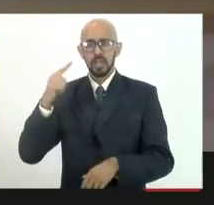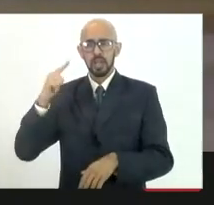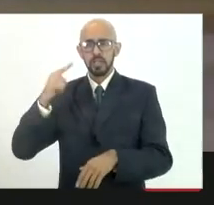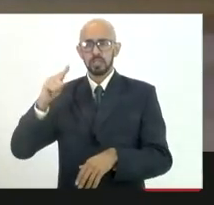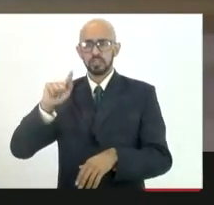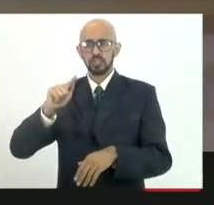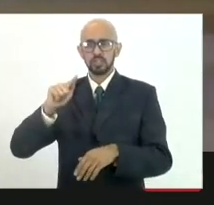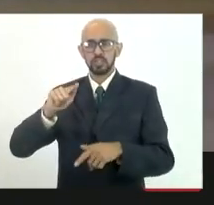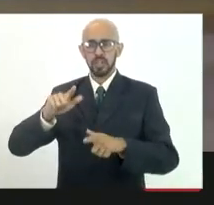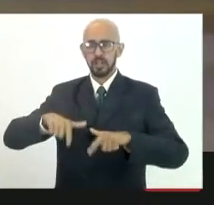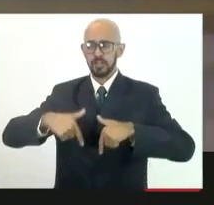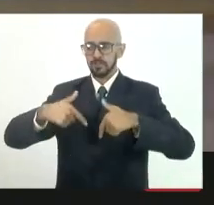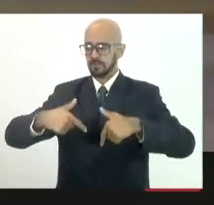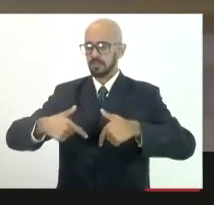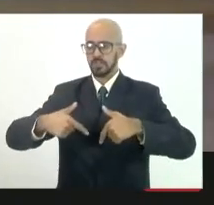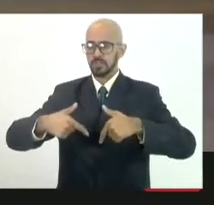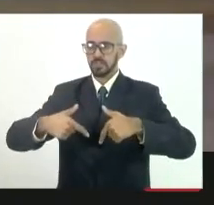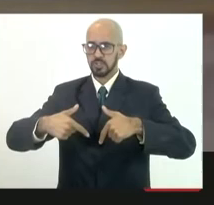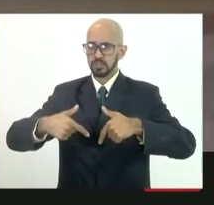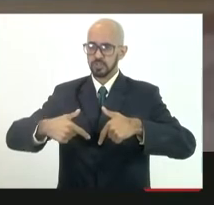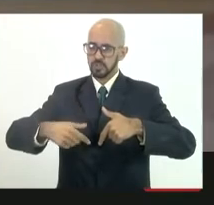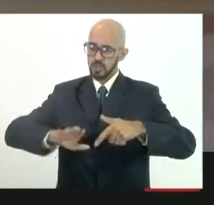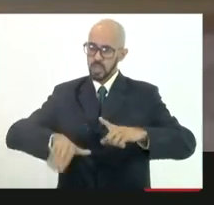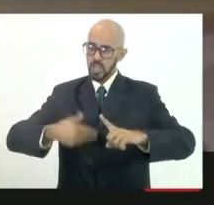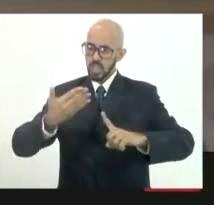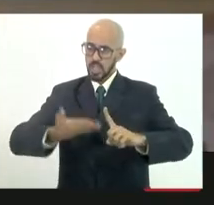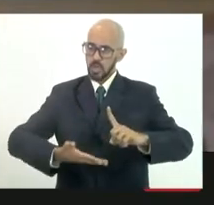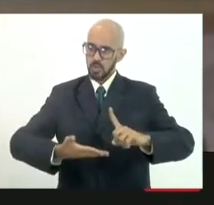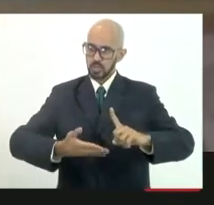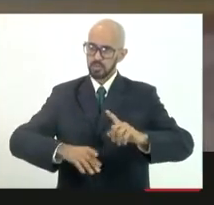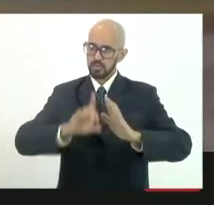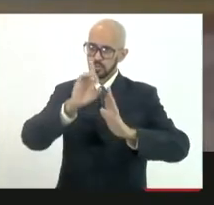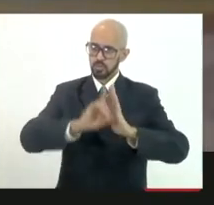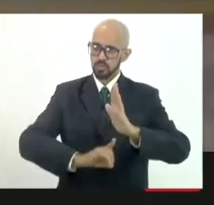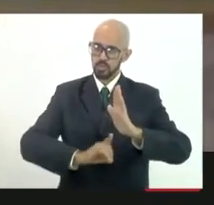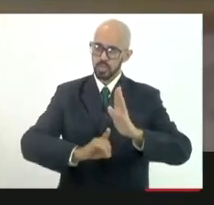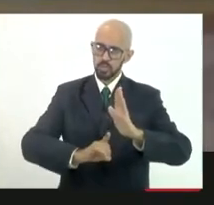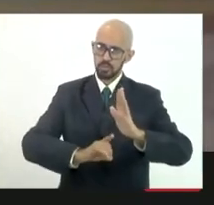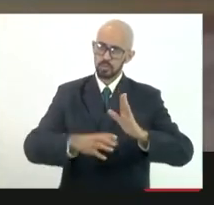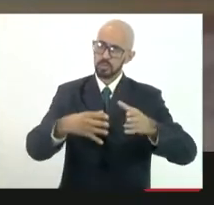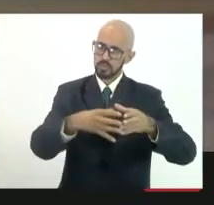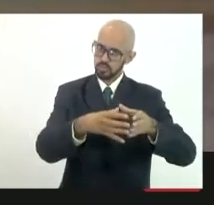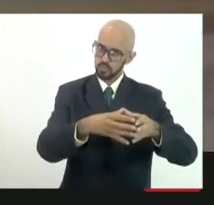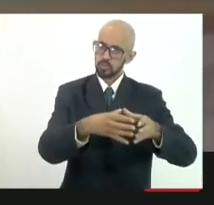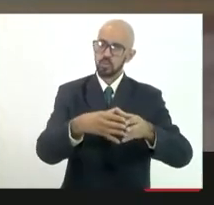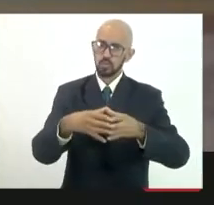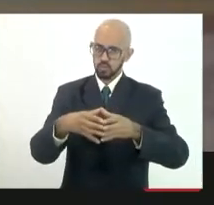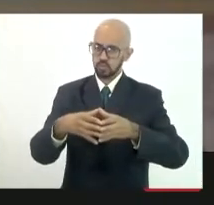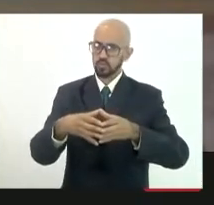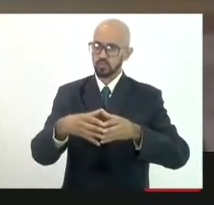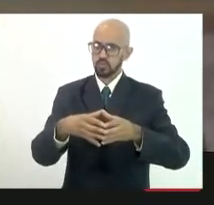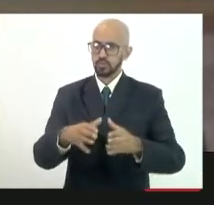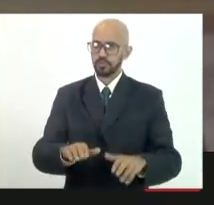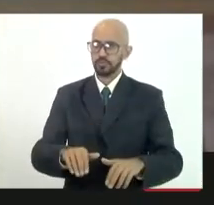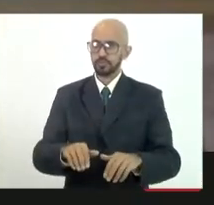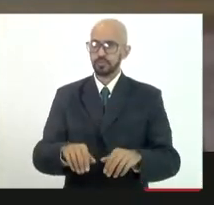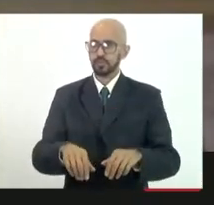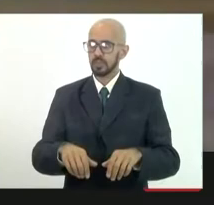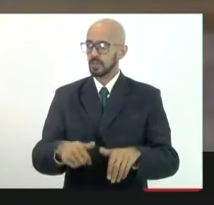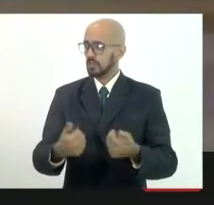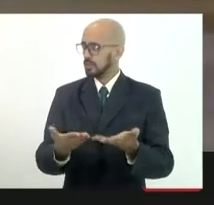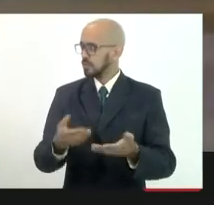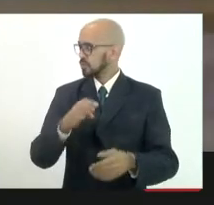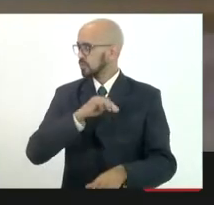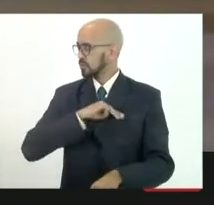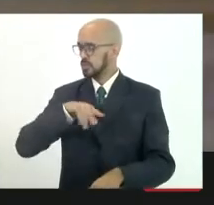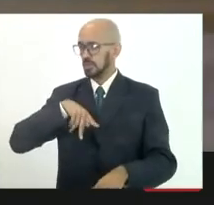de efetivo reconhecimento de direitos em relação a esses grupos. E no caso do Ministério